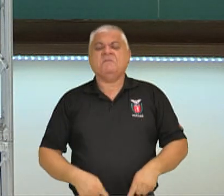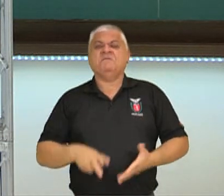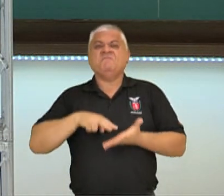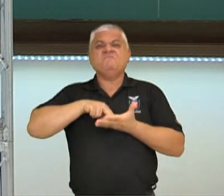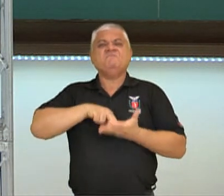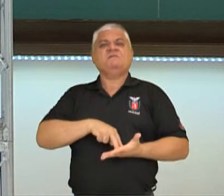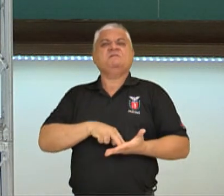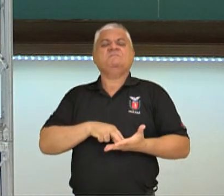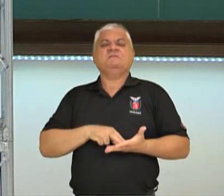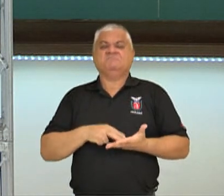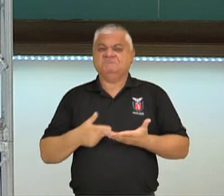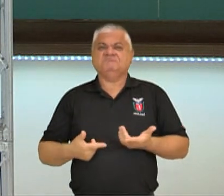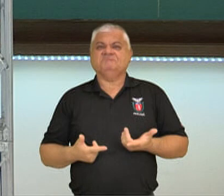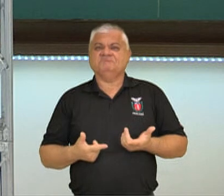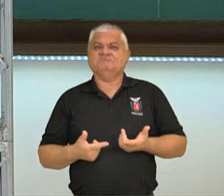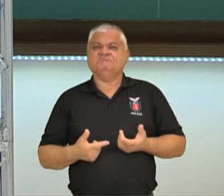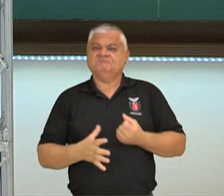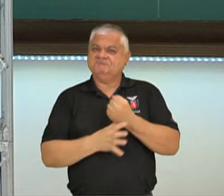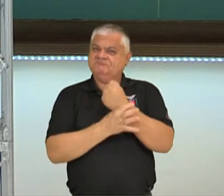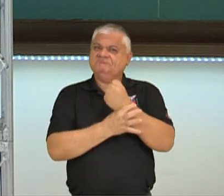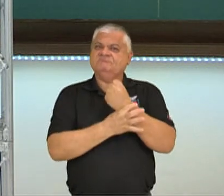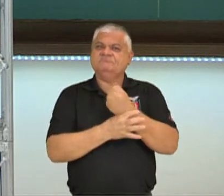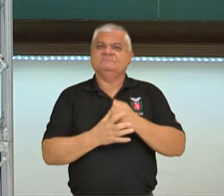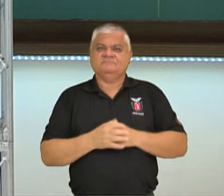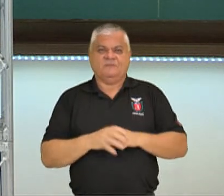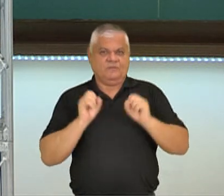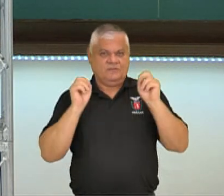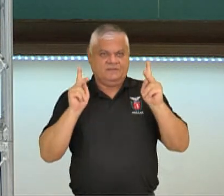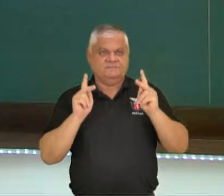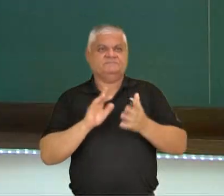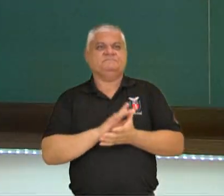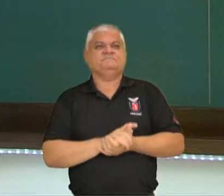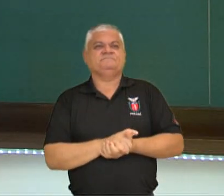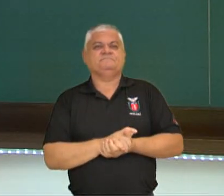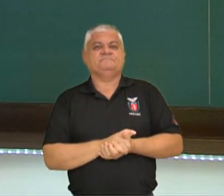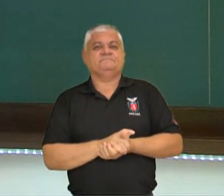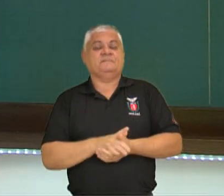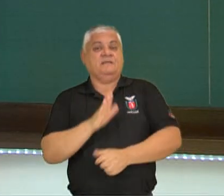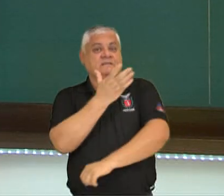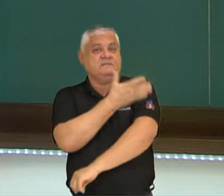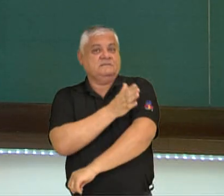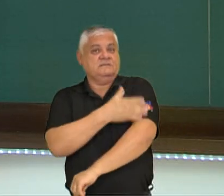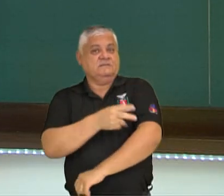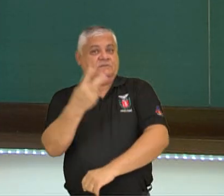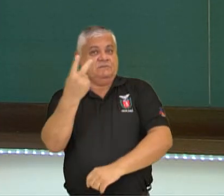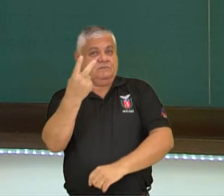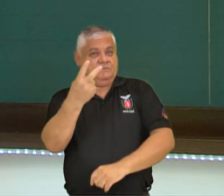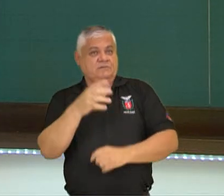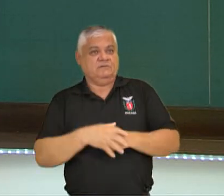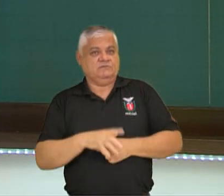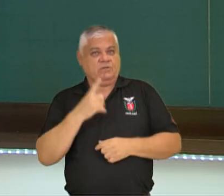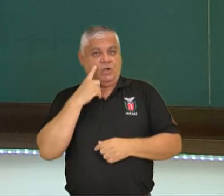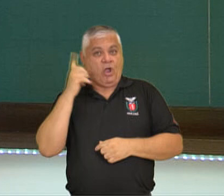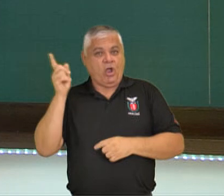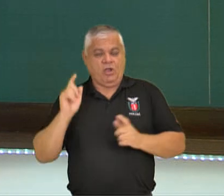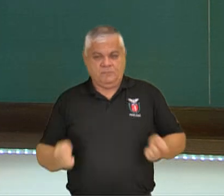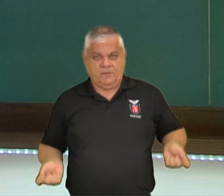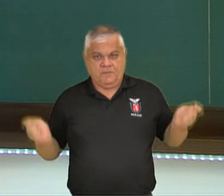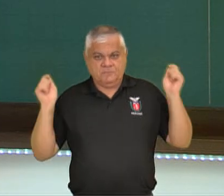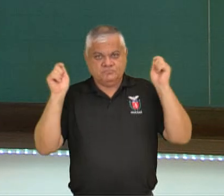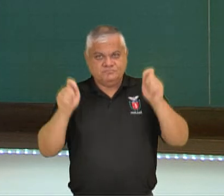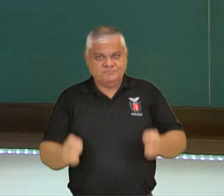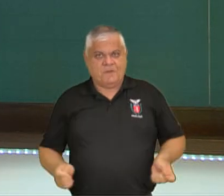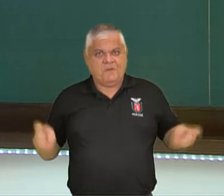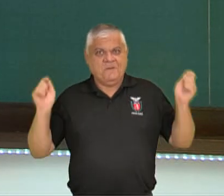tão propenso a esse tipo de lesão. Ok, pessoal? Segundo exercício, olha que o nosso ritmo de pular corda